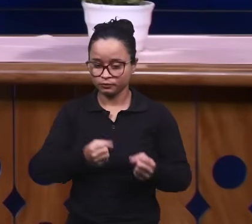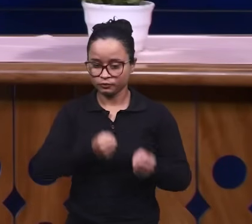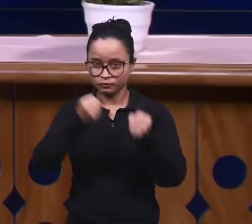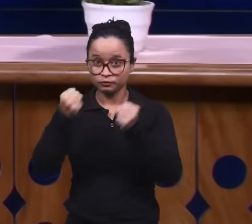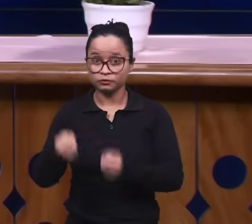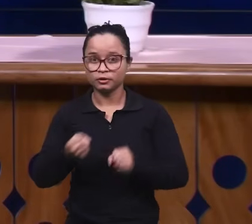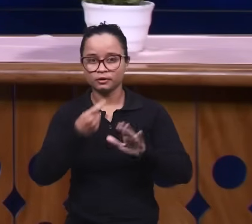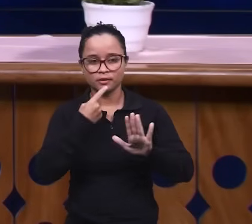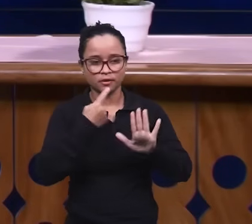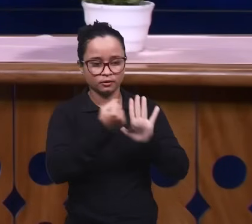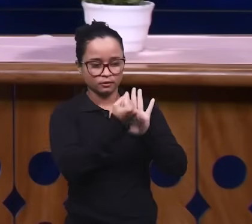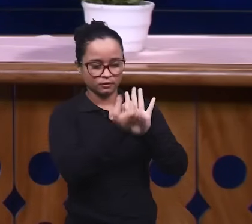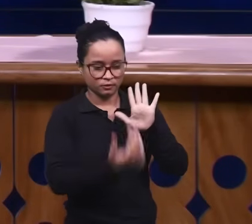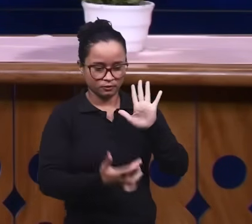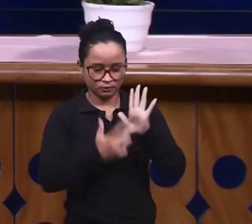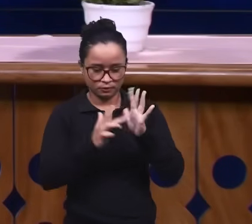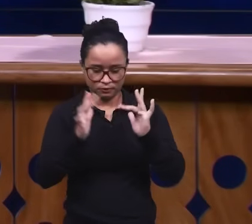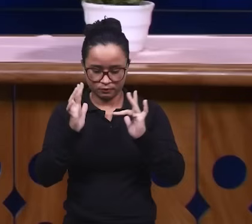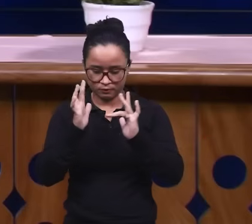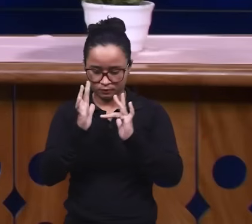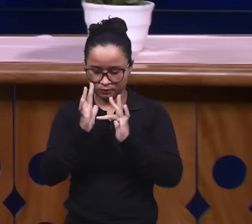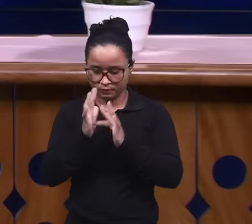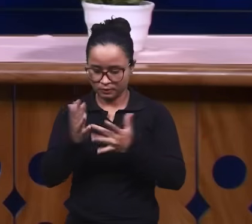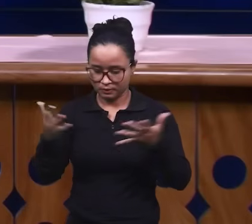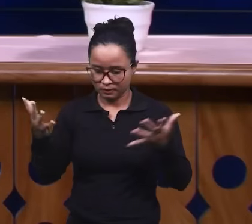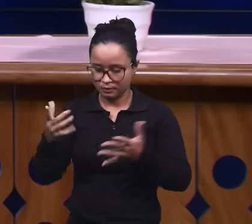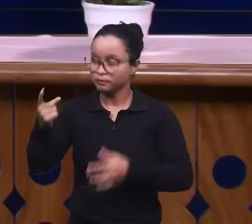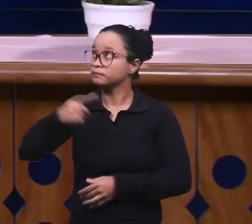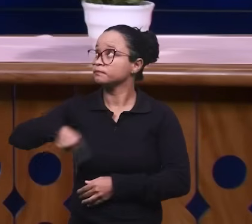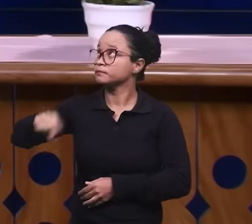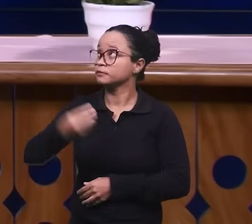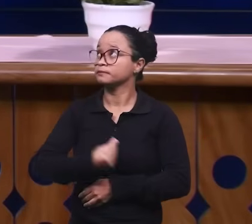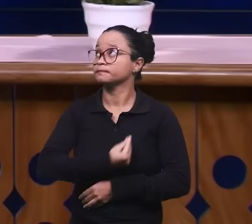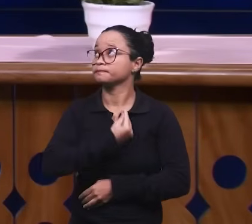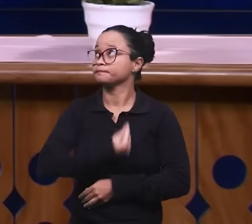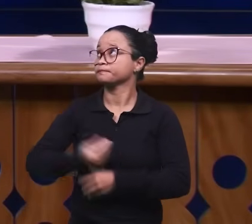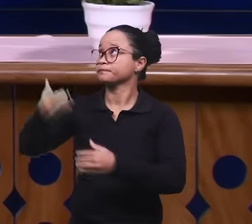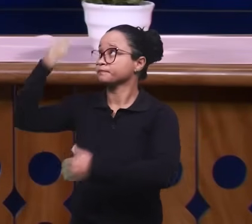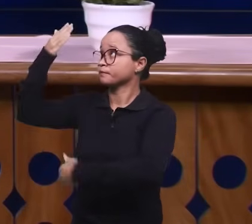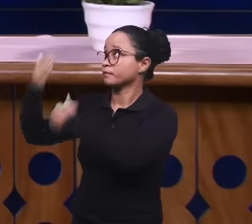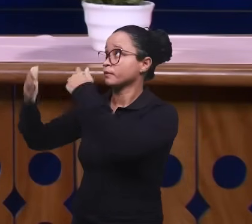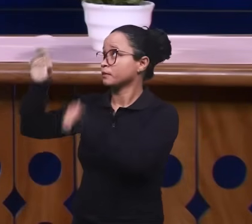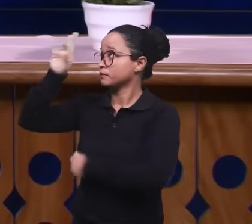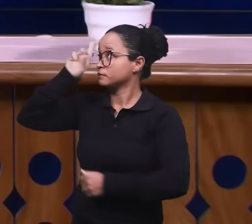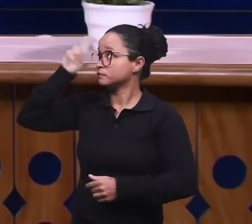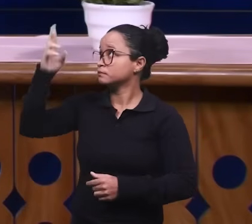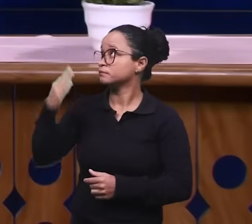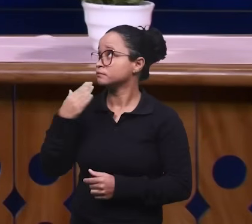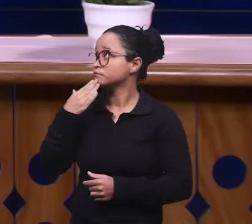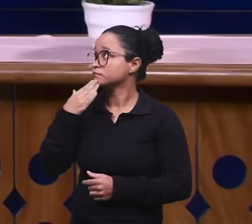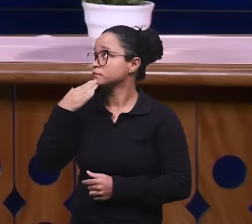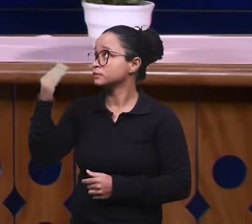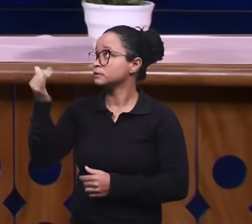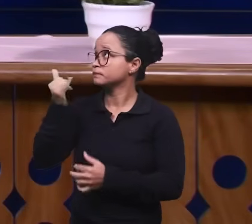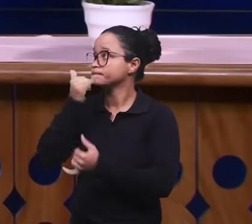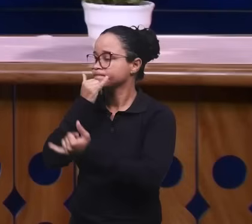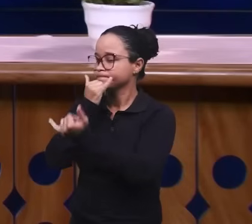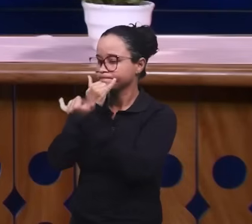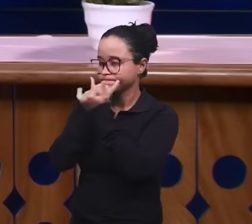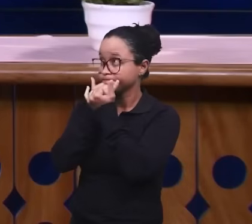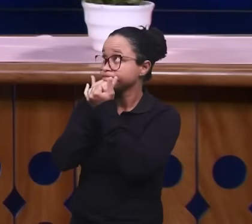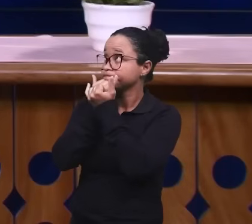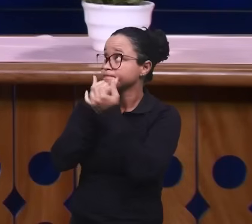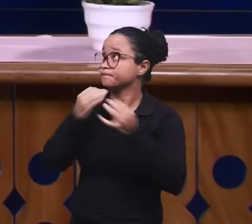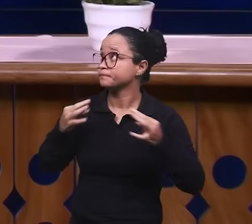Senhor Jesus. Quando colocamos as nossas vidas diante de Ti, pedindo o Teu perdão